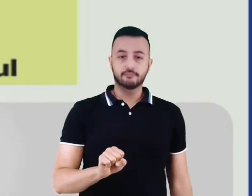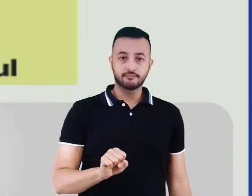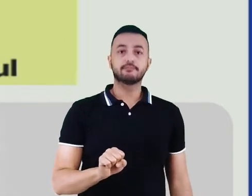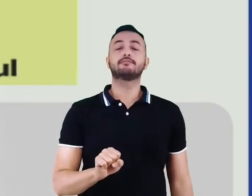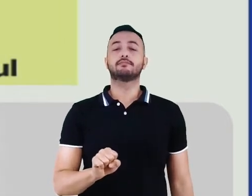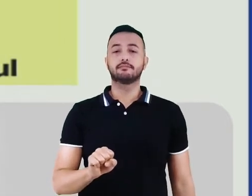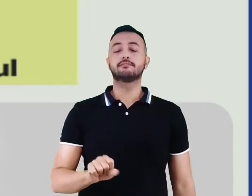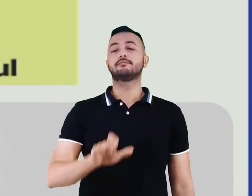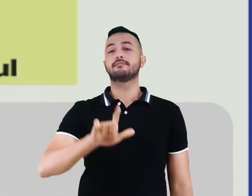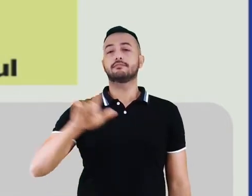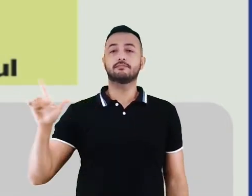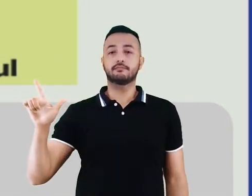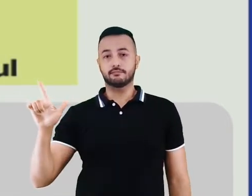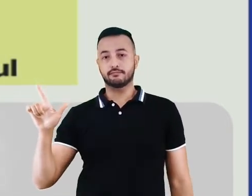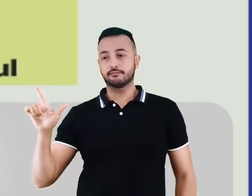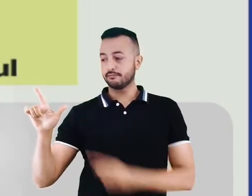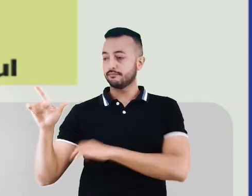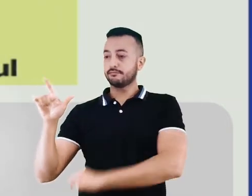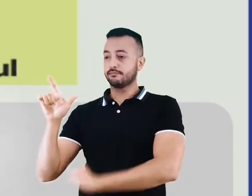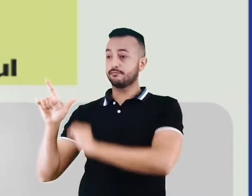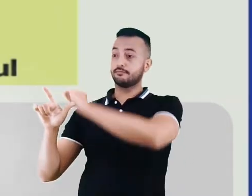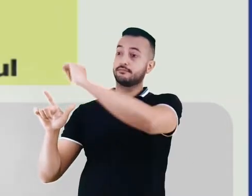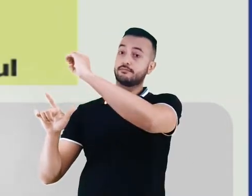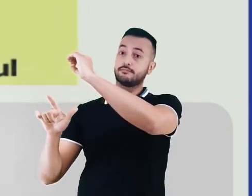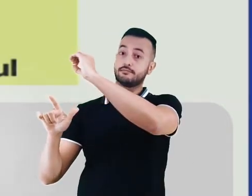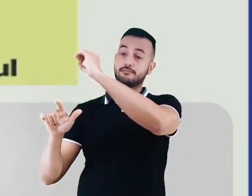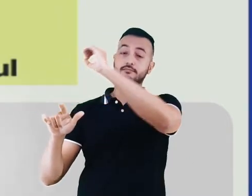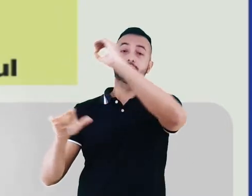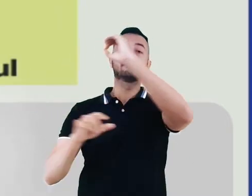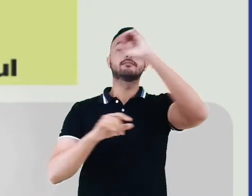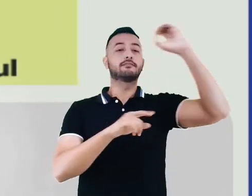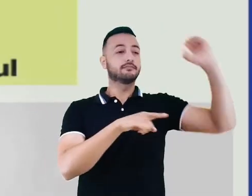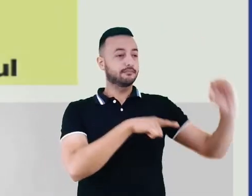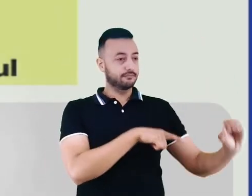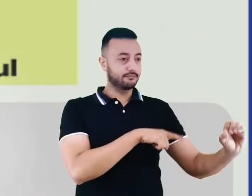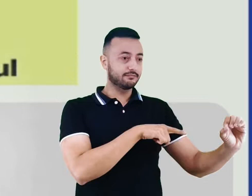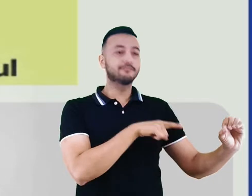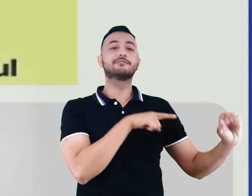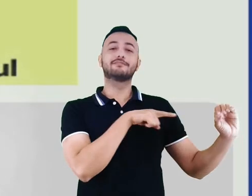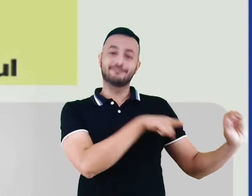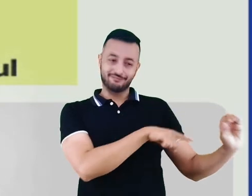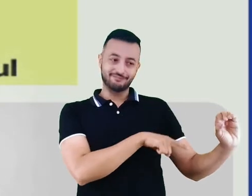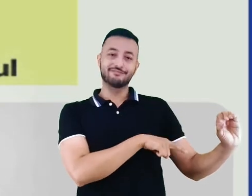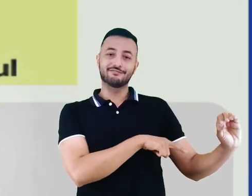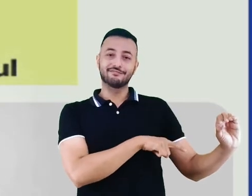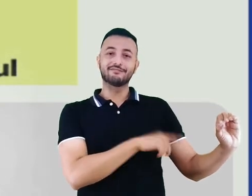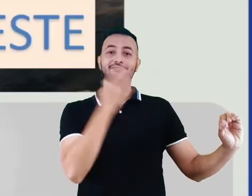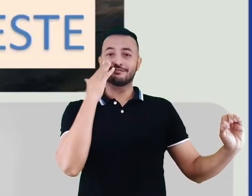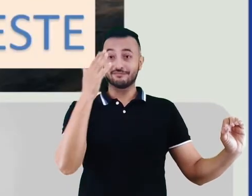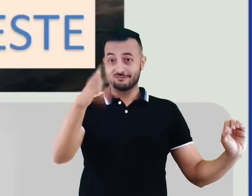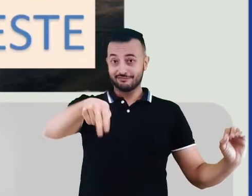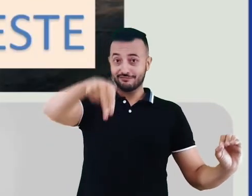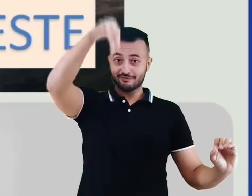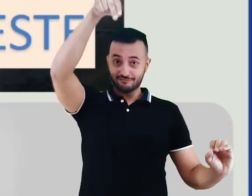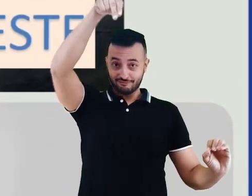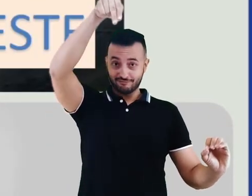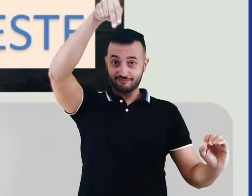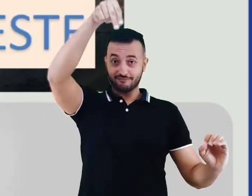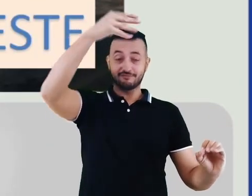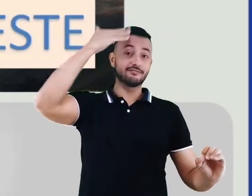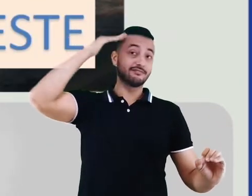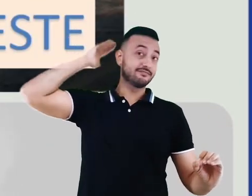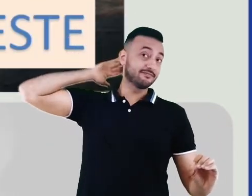mesmo. Leste, onde o sol nasce. Oeste, onde ele vai se pôr. Na frente, o norte. E atrás,